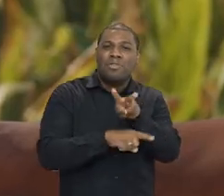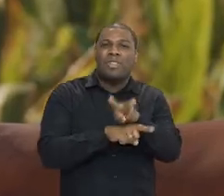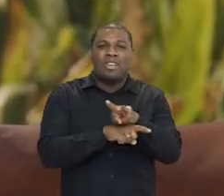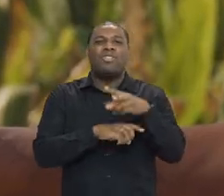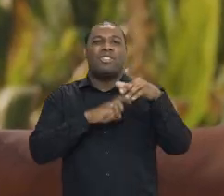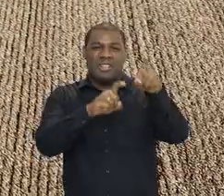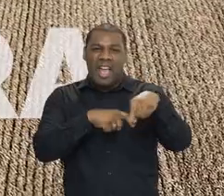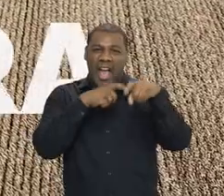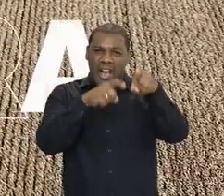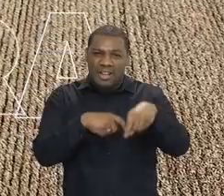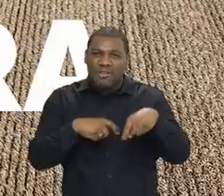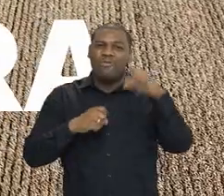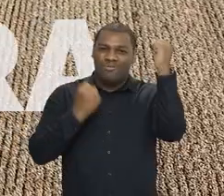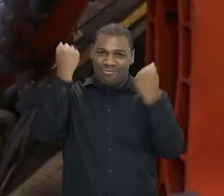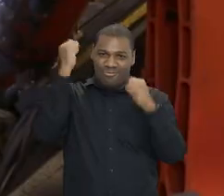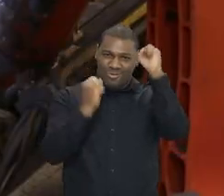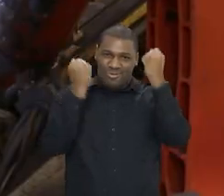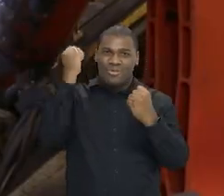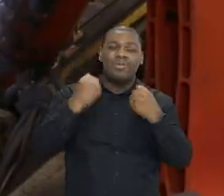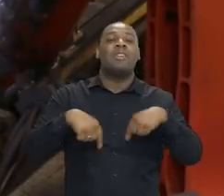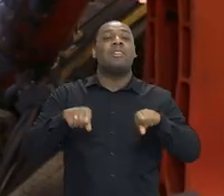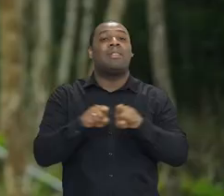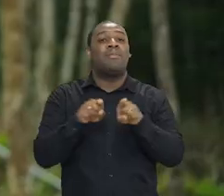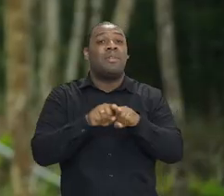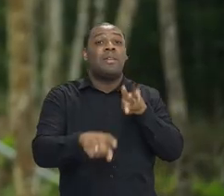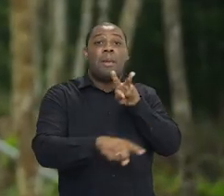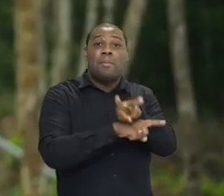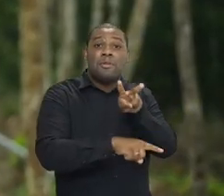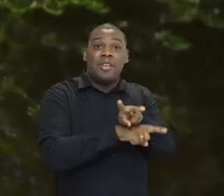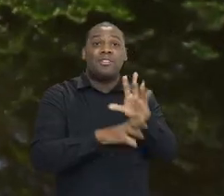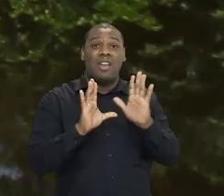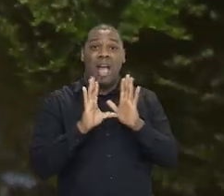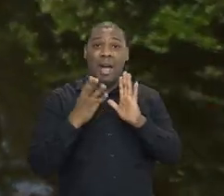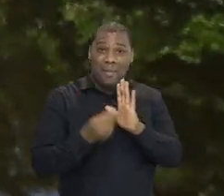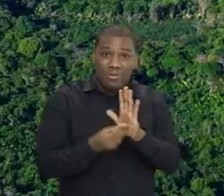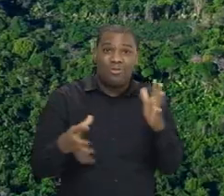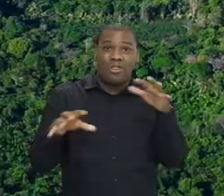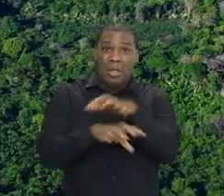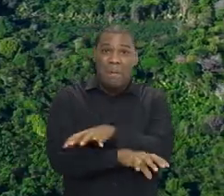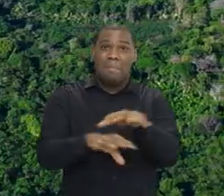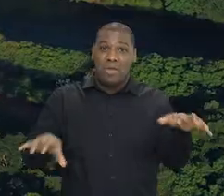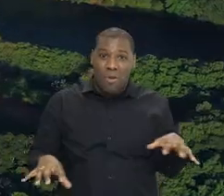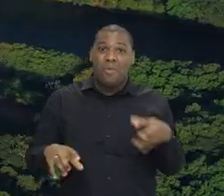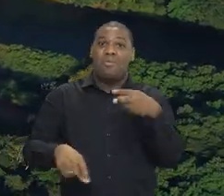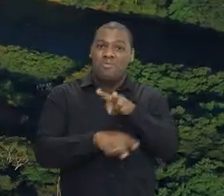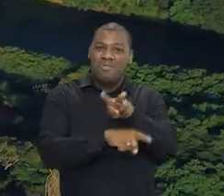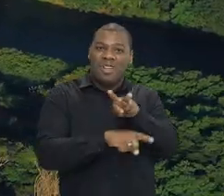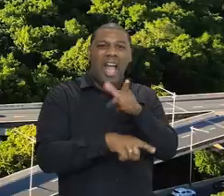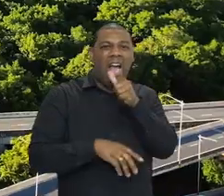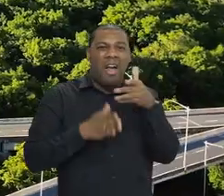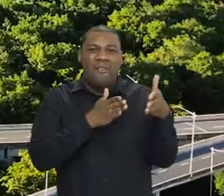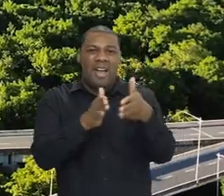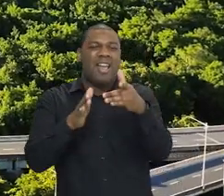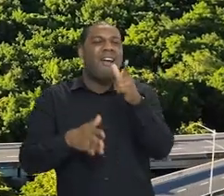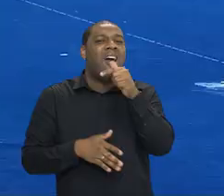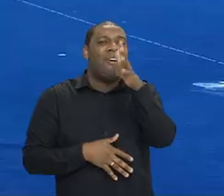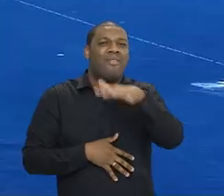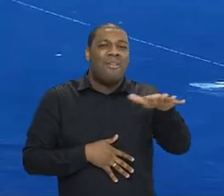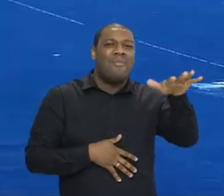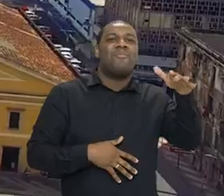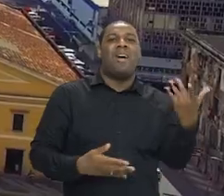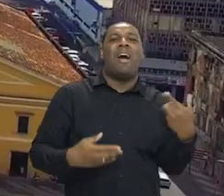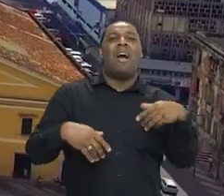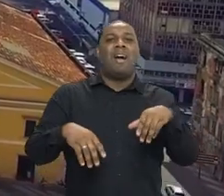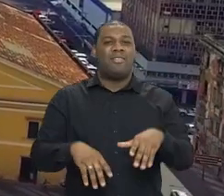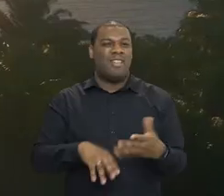e fortalecer nossa agricultura e nossa indústria. É preservar a Amazônia e os demais biomas. Nossos rios, nosso